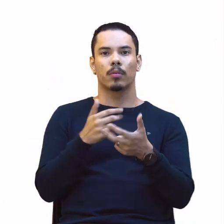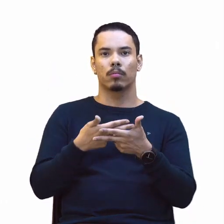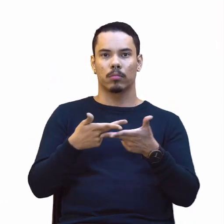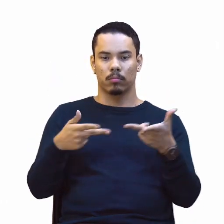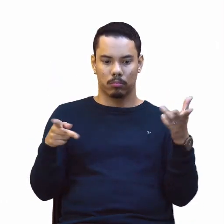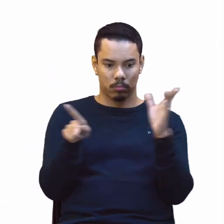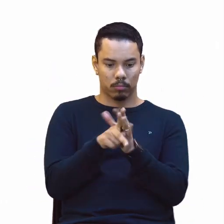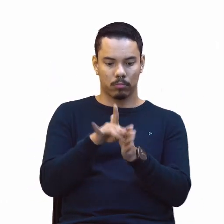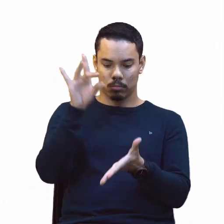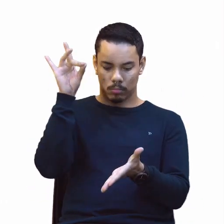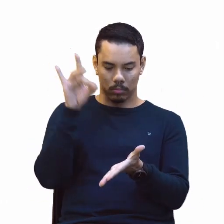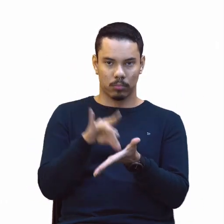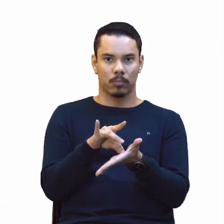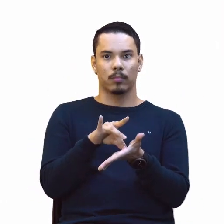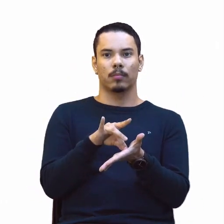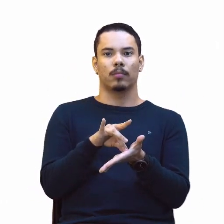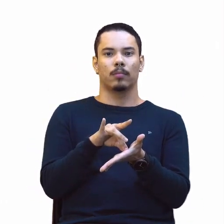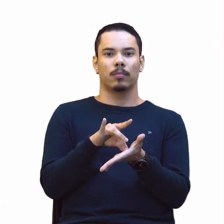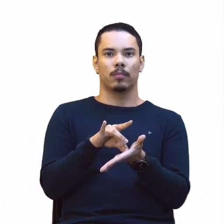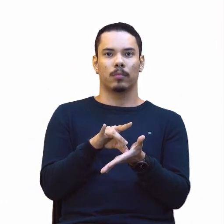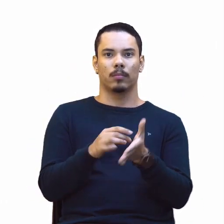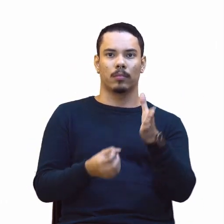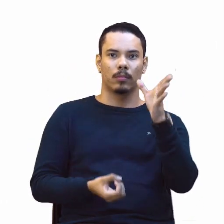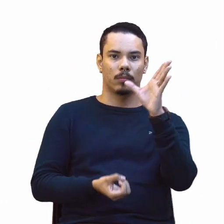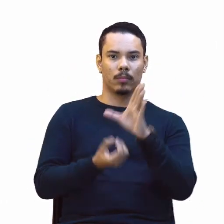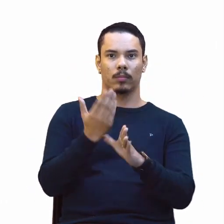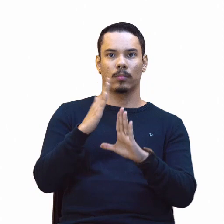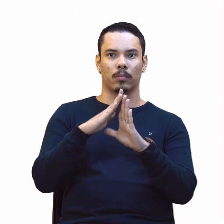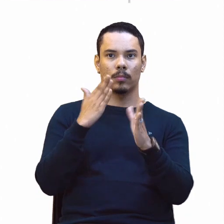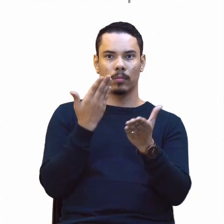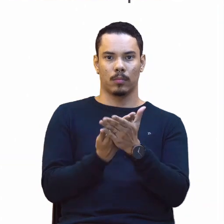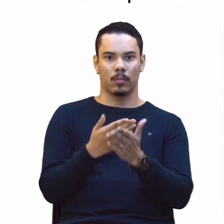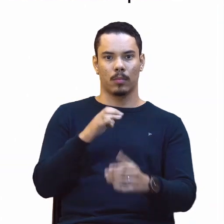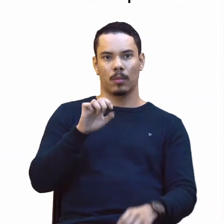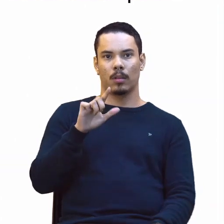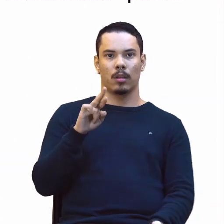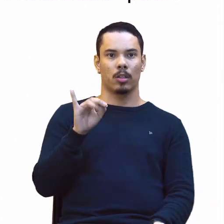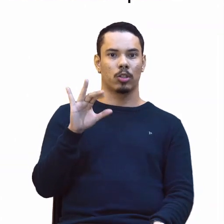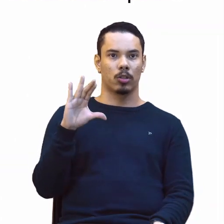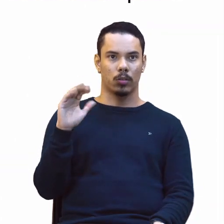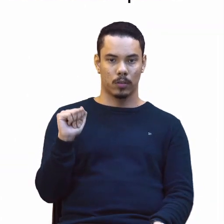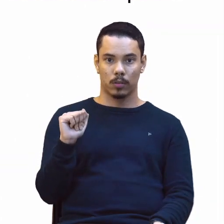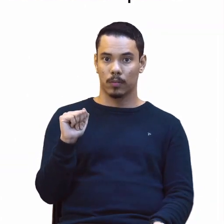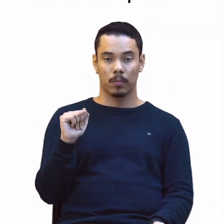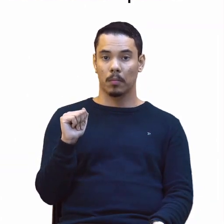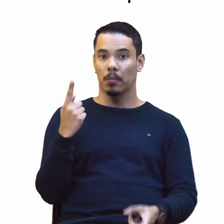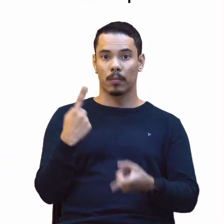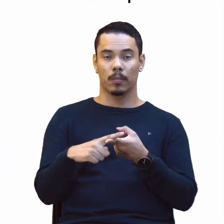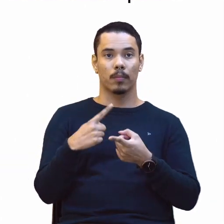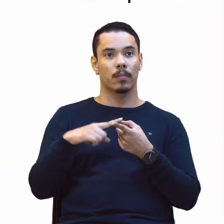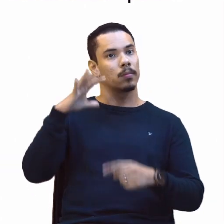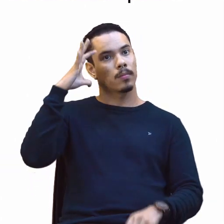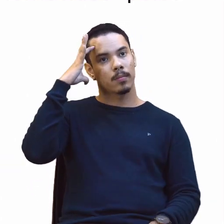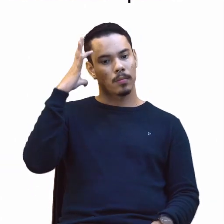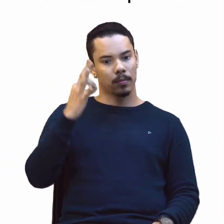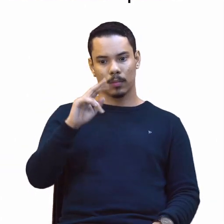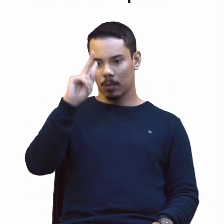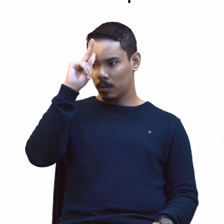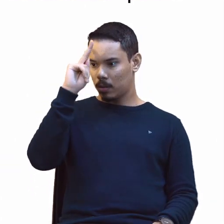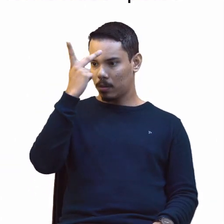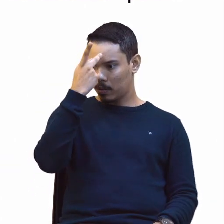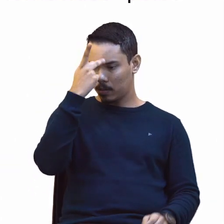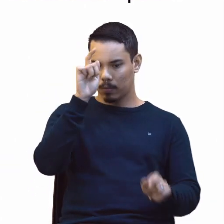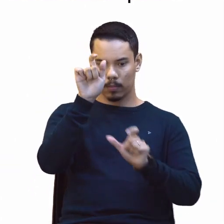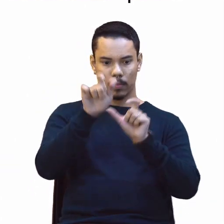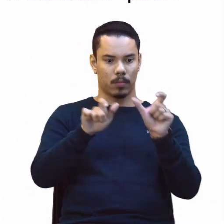são. Fundador da escola eleática. Ele entendia que o equívoco das pessoas e